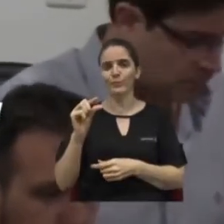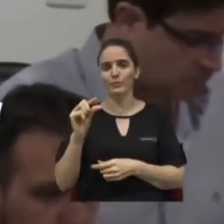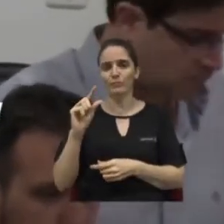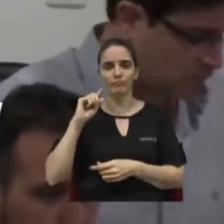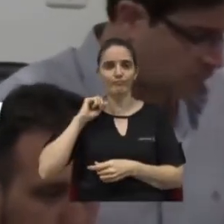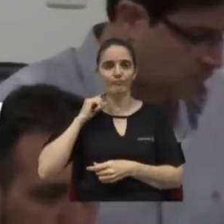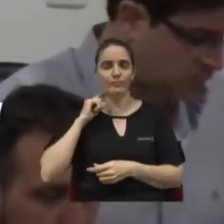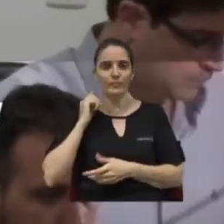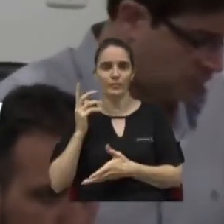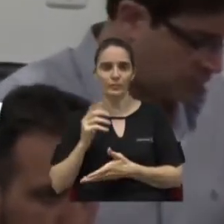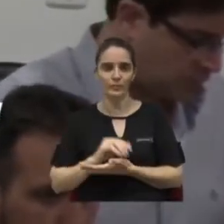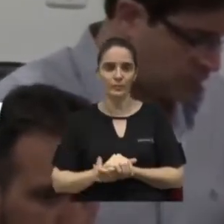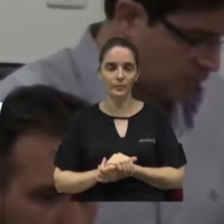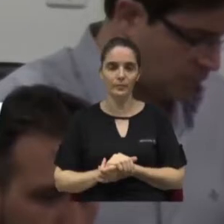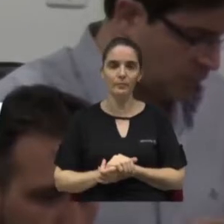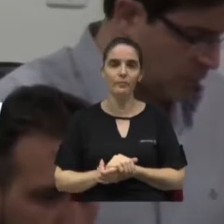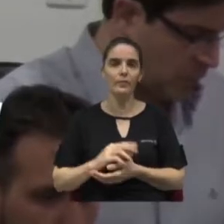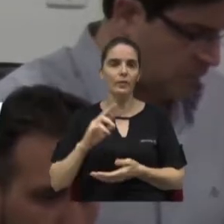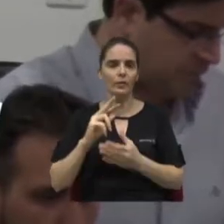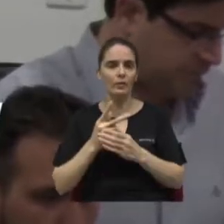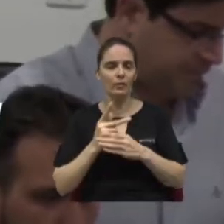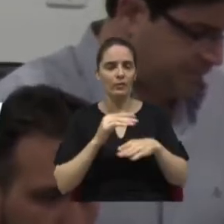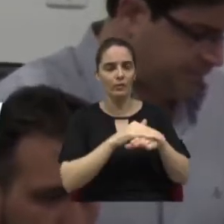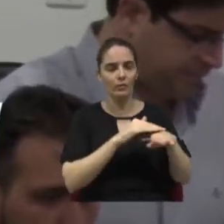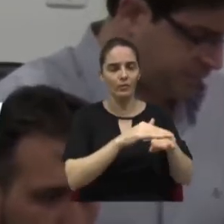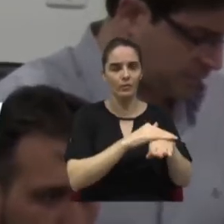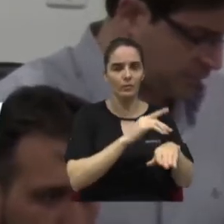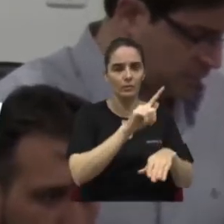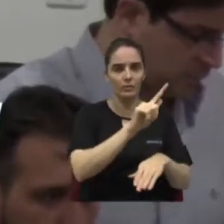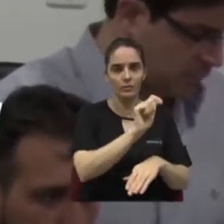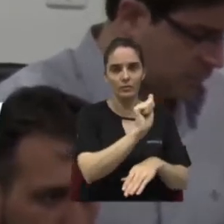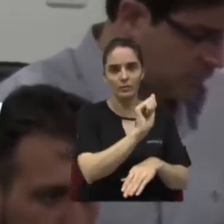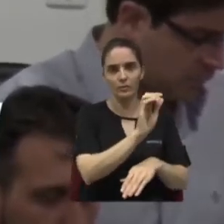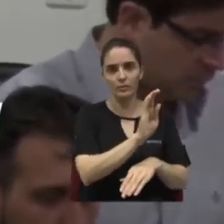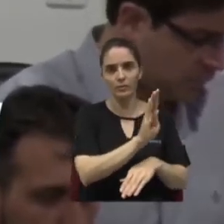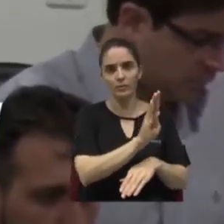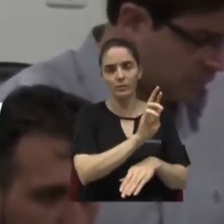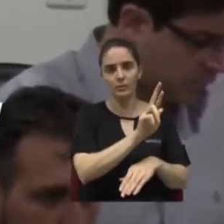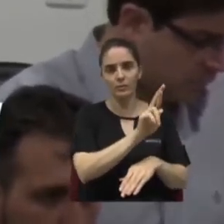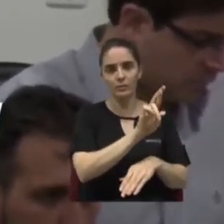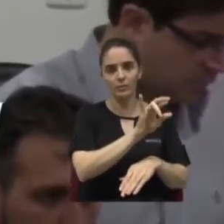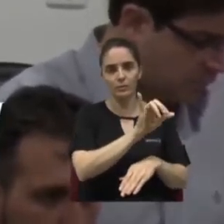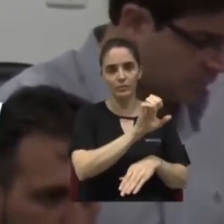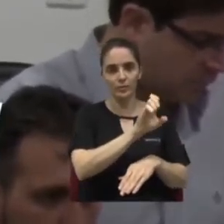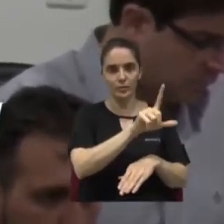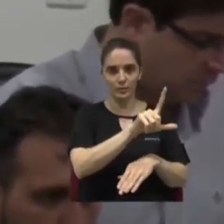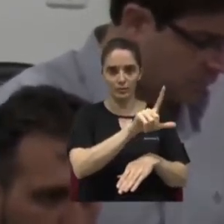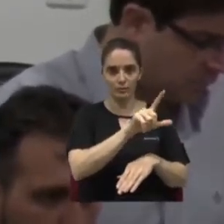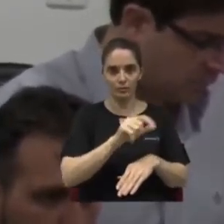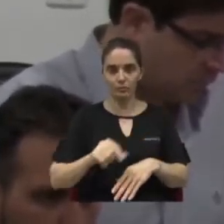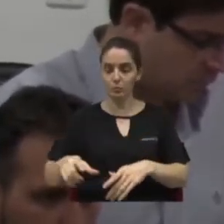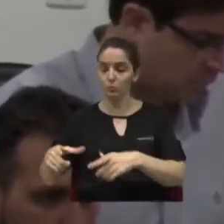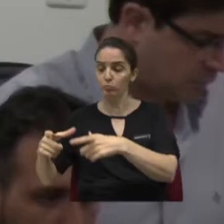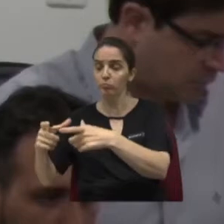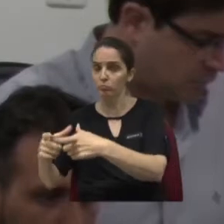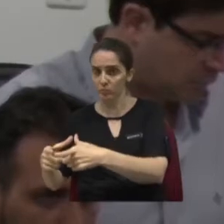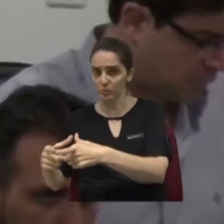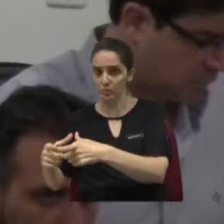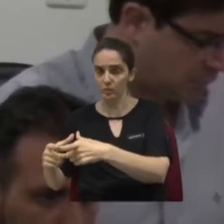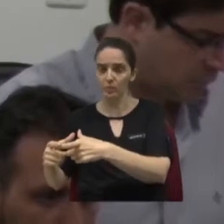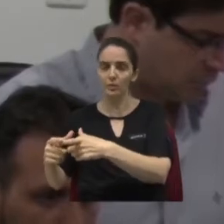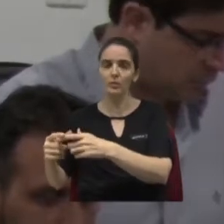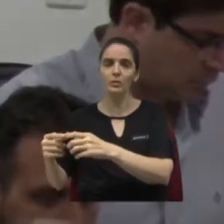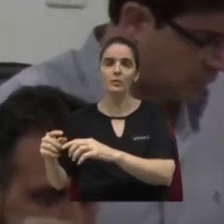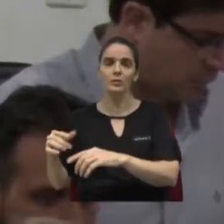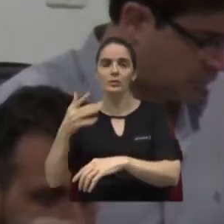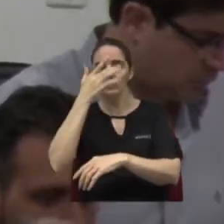com o Gabriel e alguns pontos que foram instalados, infelizmente, os próprios